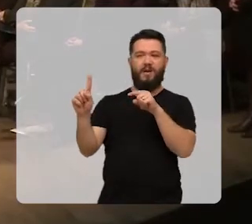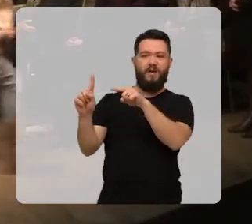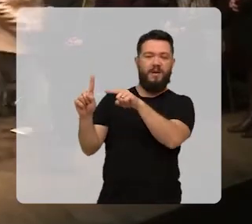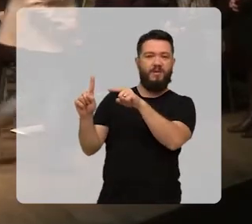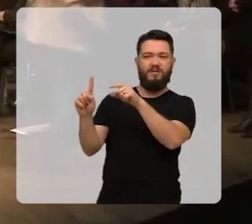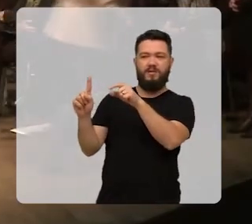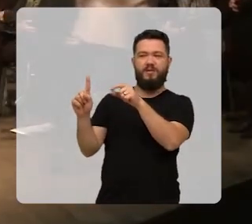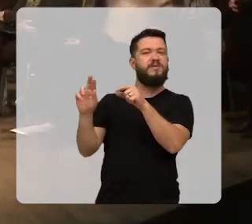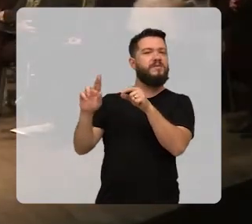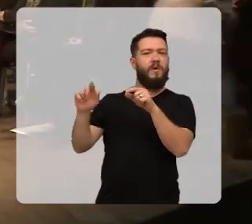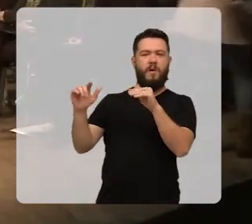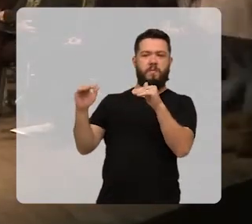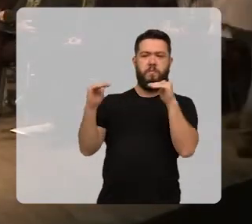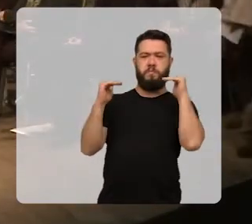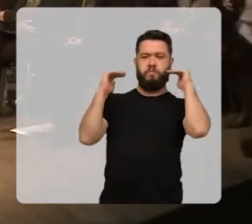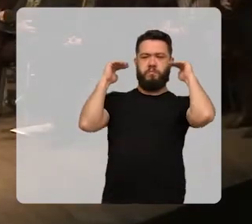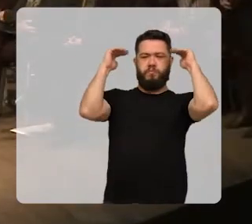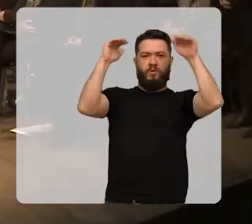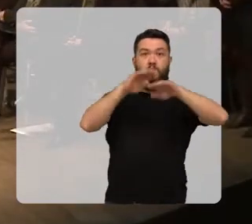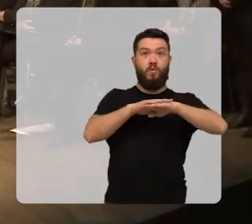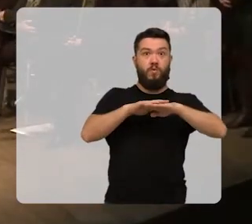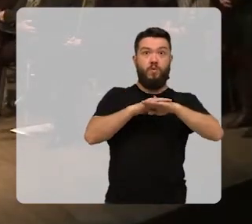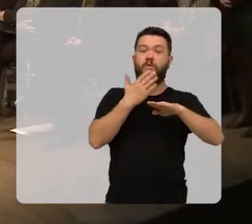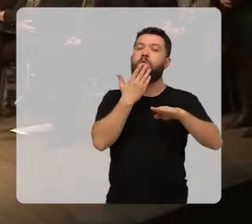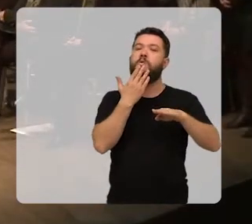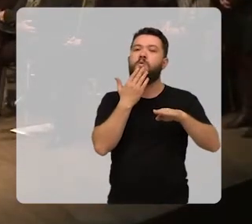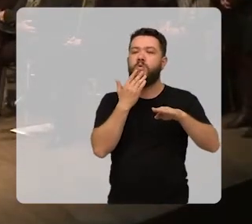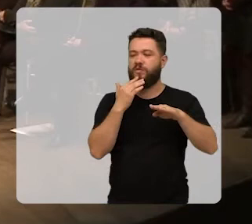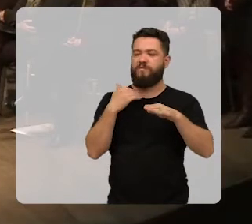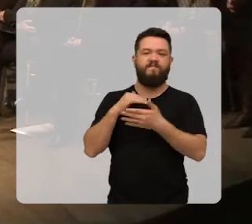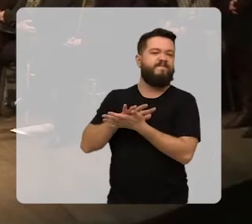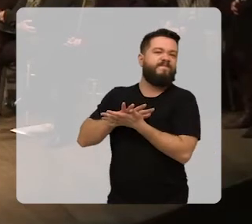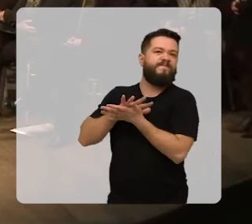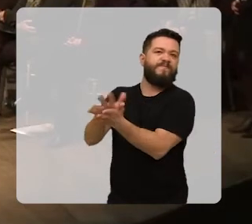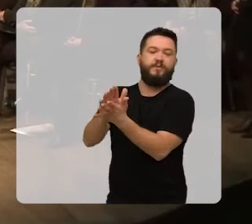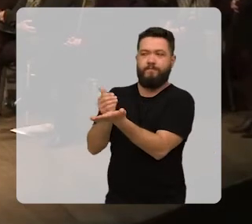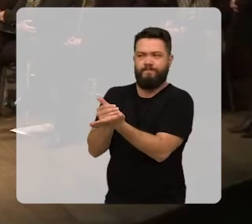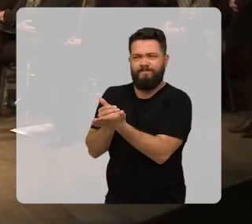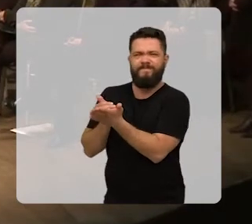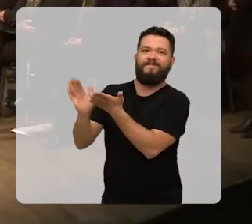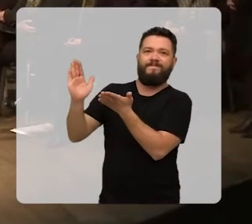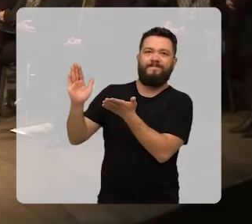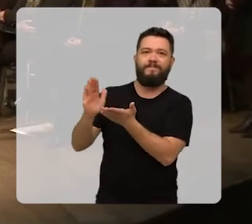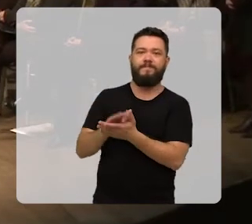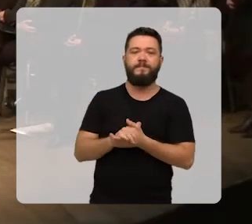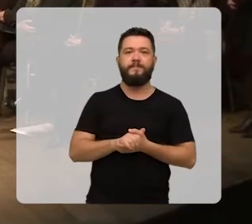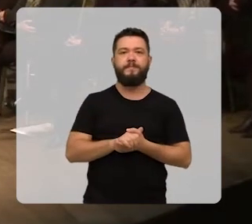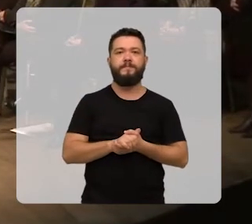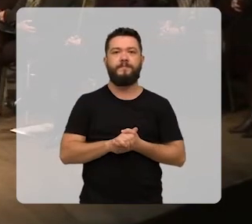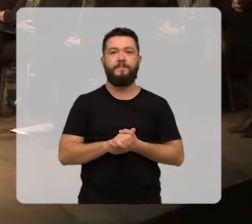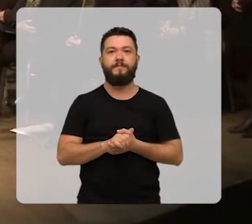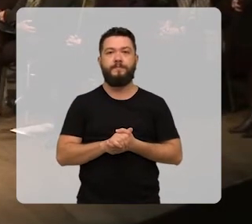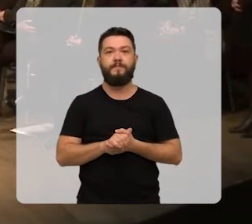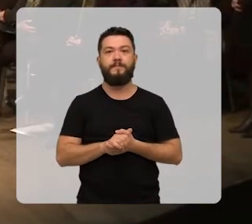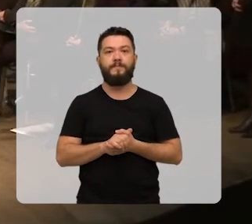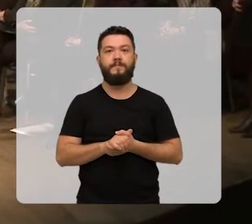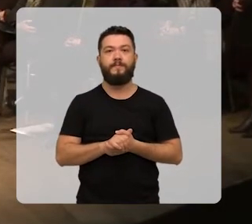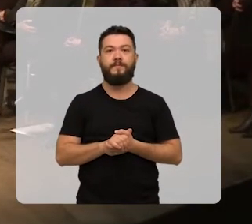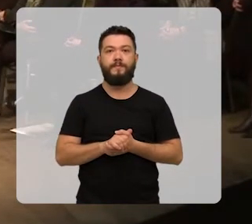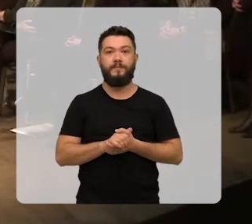para isto seria simplesmente eliminado eliminado então este com a eficiência